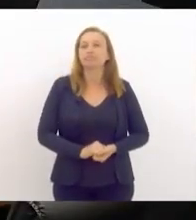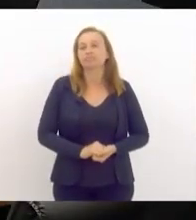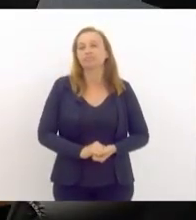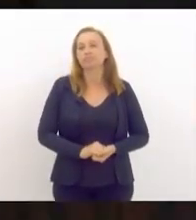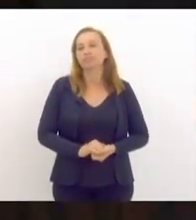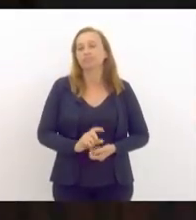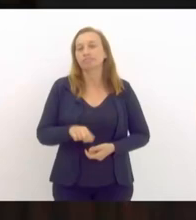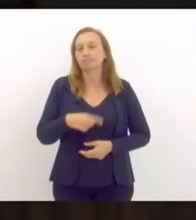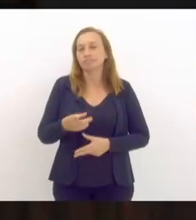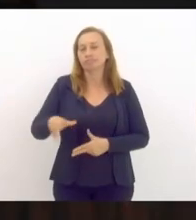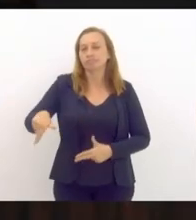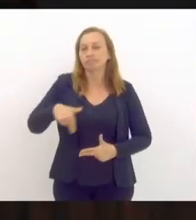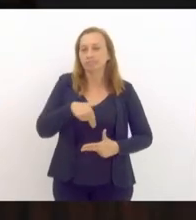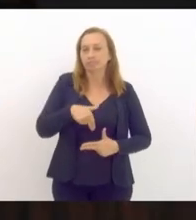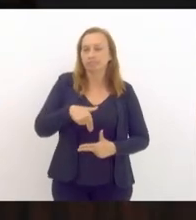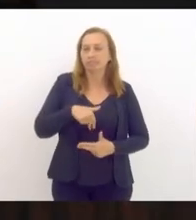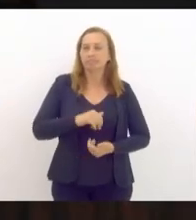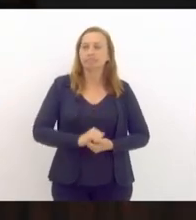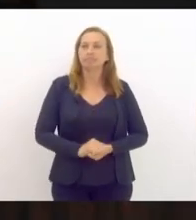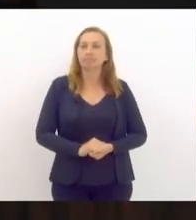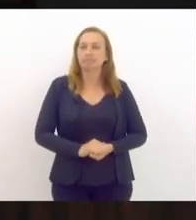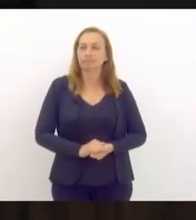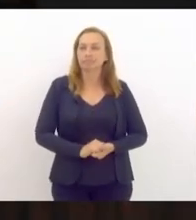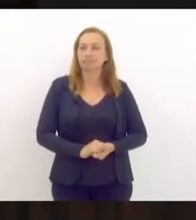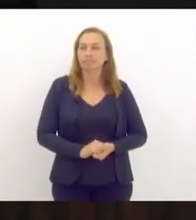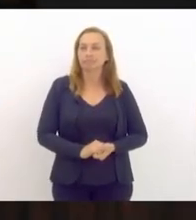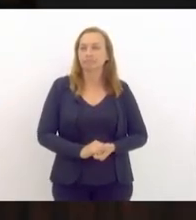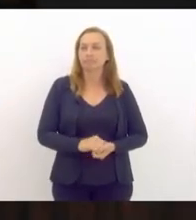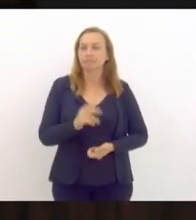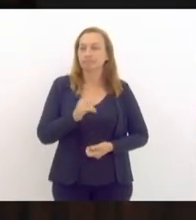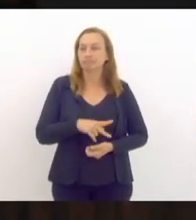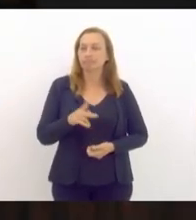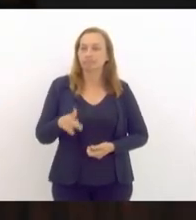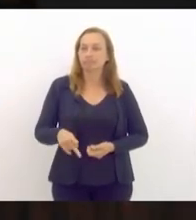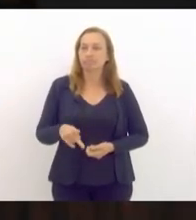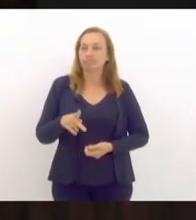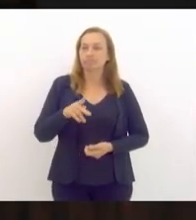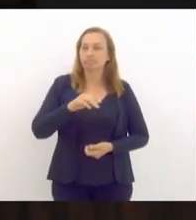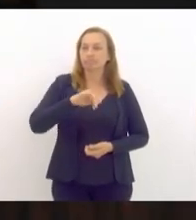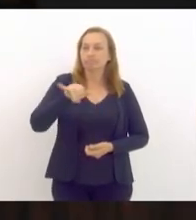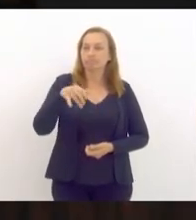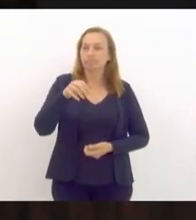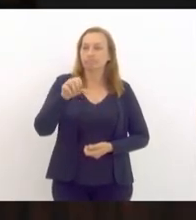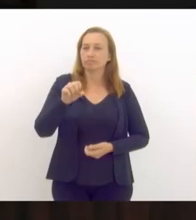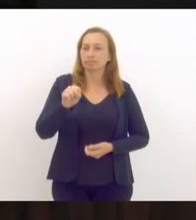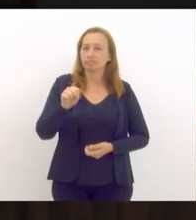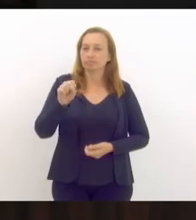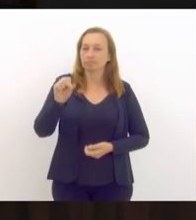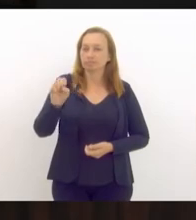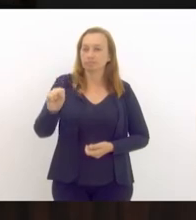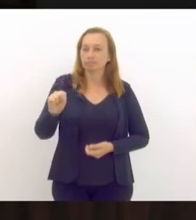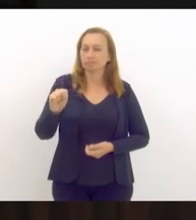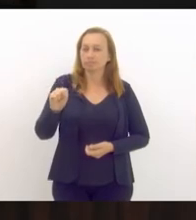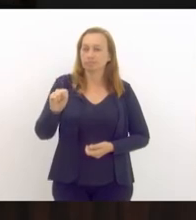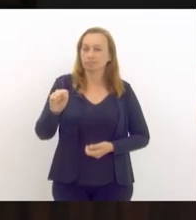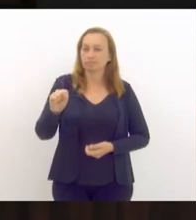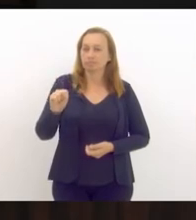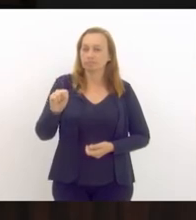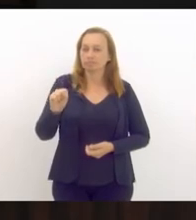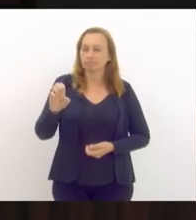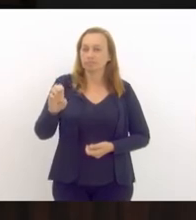próximo orador aqui Professor Josiel Josimar